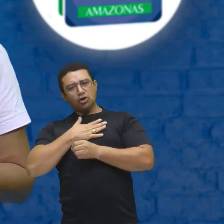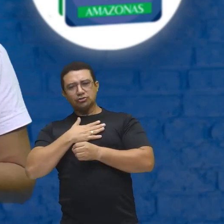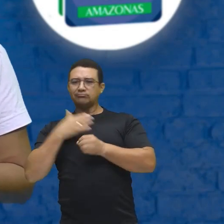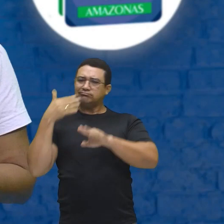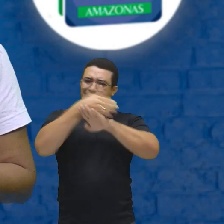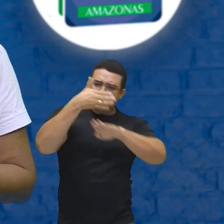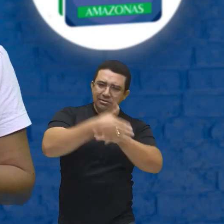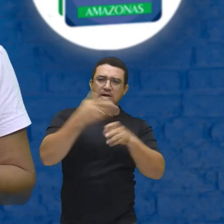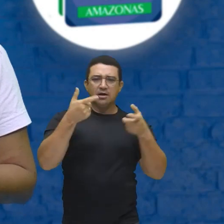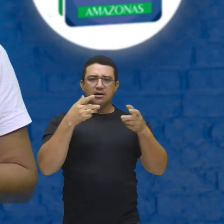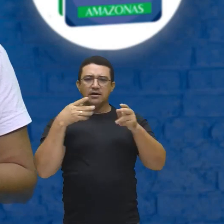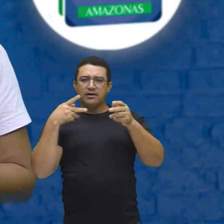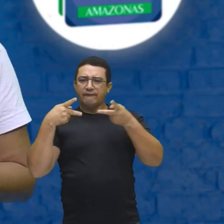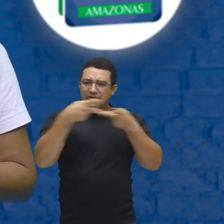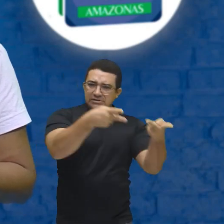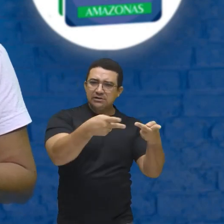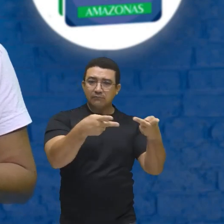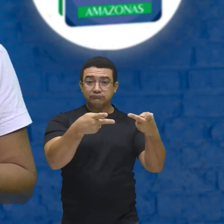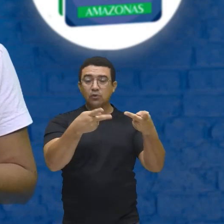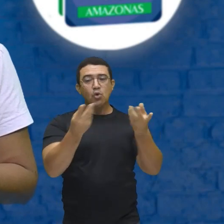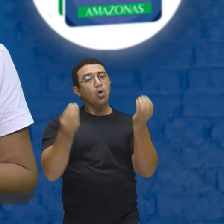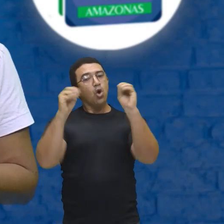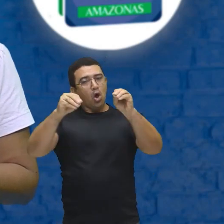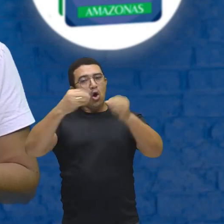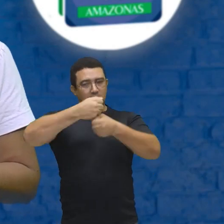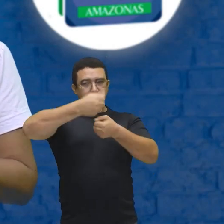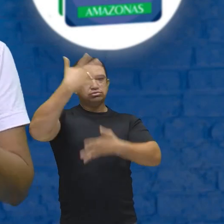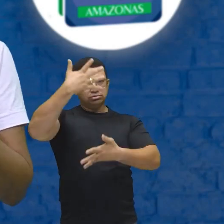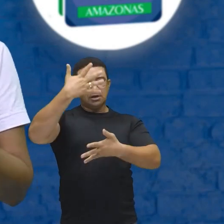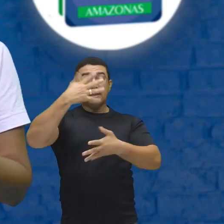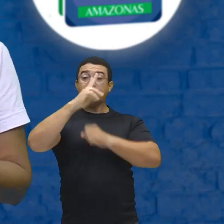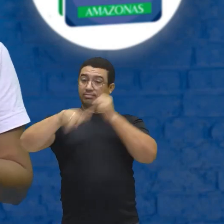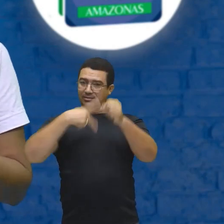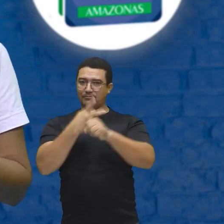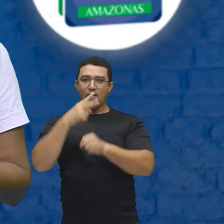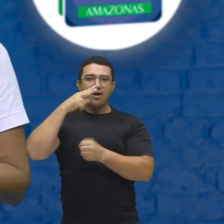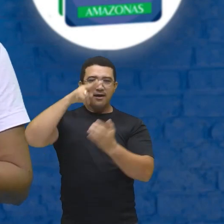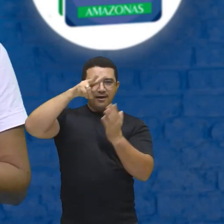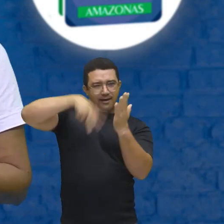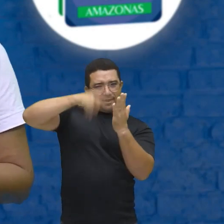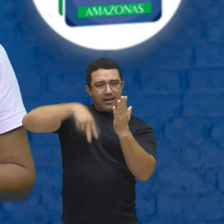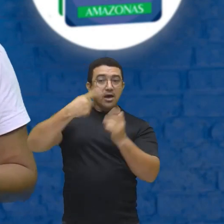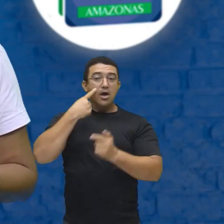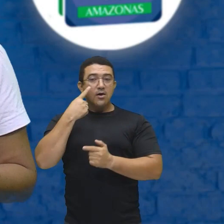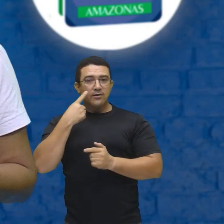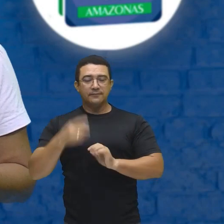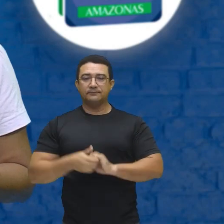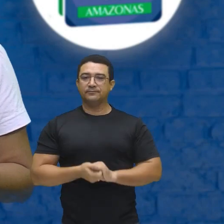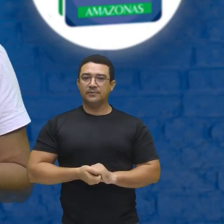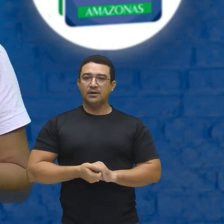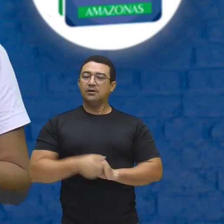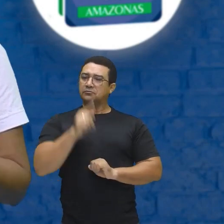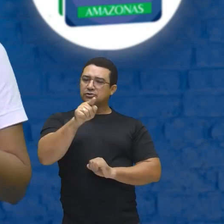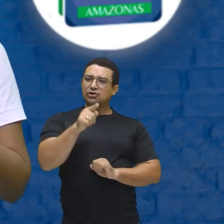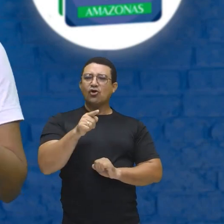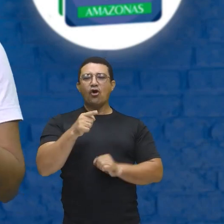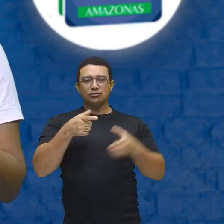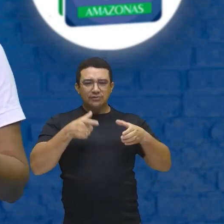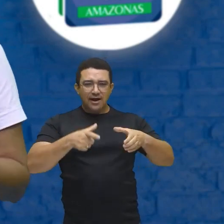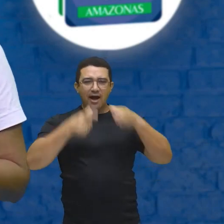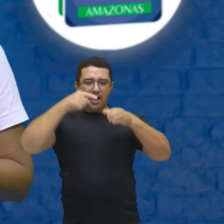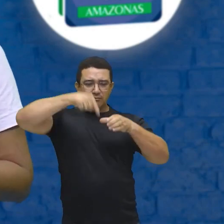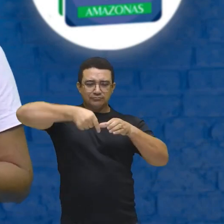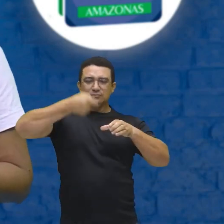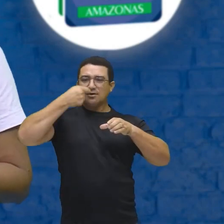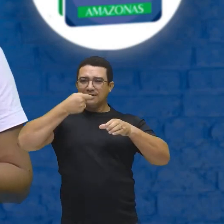Coloca no nosso chat, porque daqui a pouquinho nós vamos ler, tá certo? Aquele lugar onde você aprecia o pôr do sol, onde você toma o seu tacacá, onde você